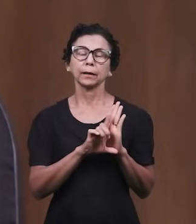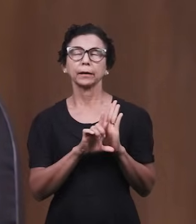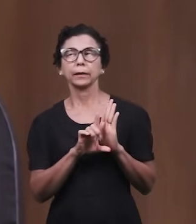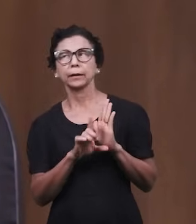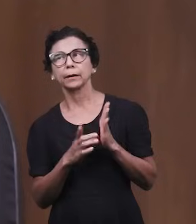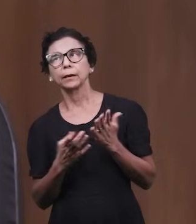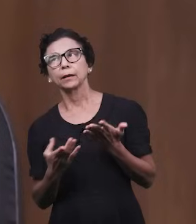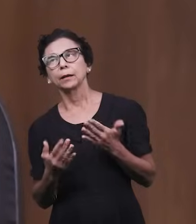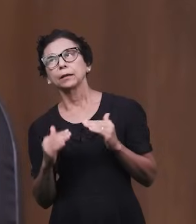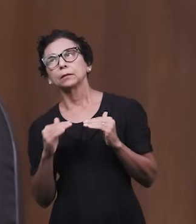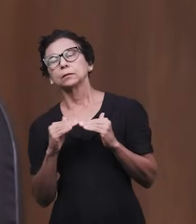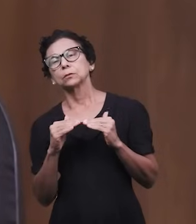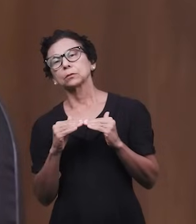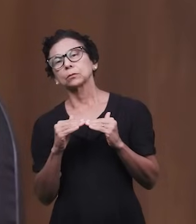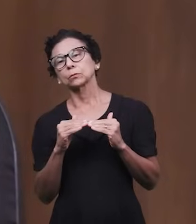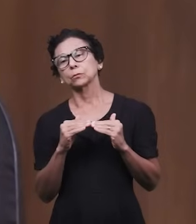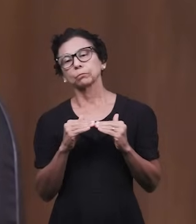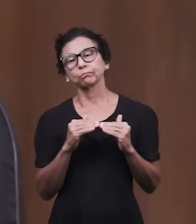que